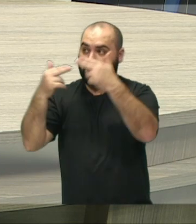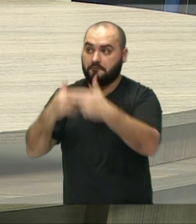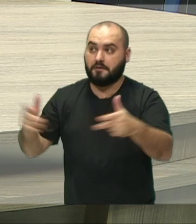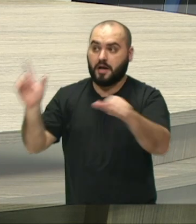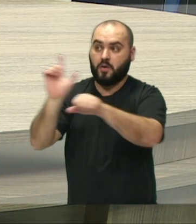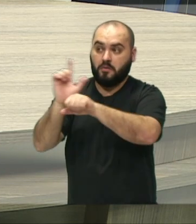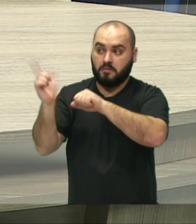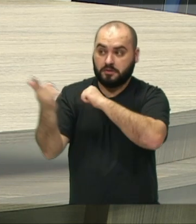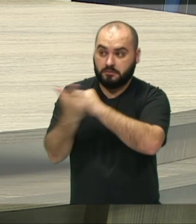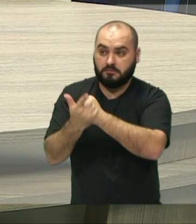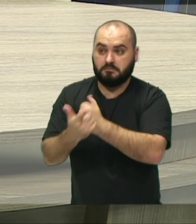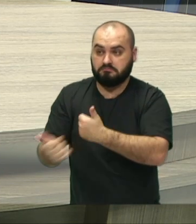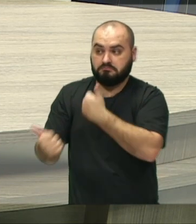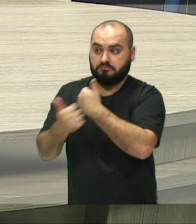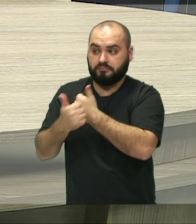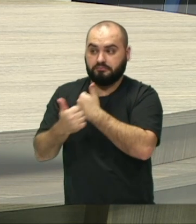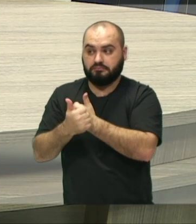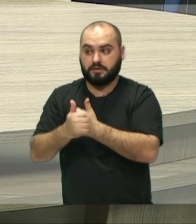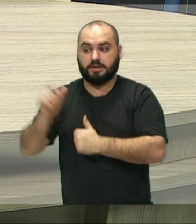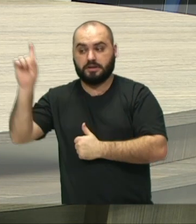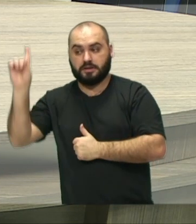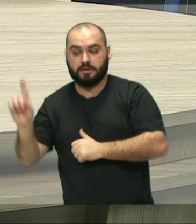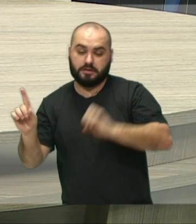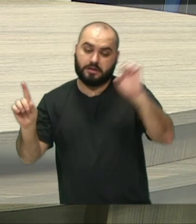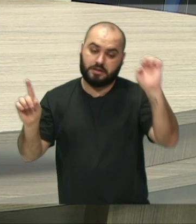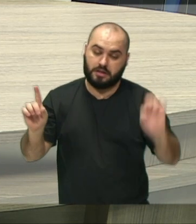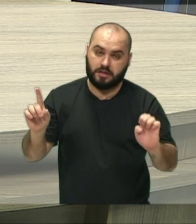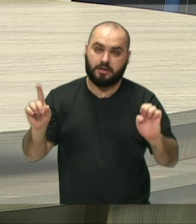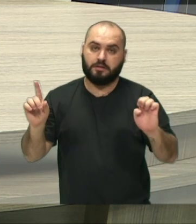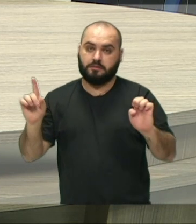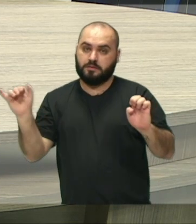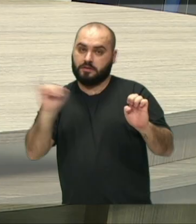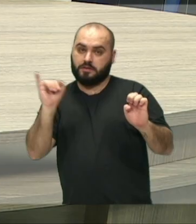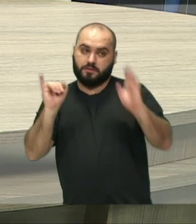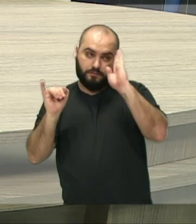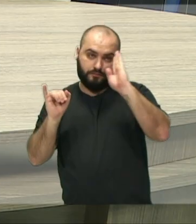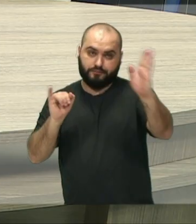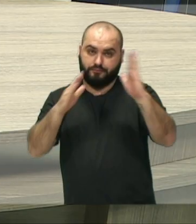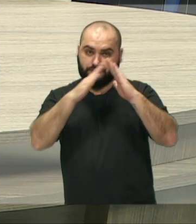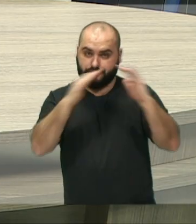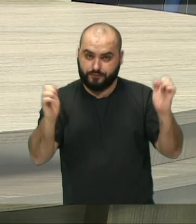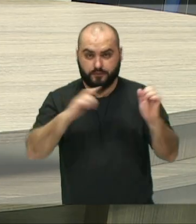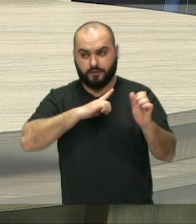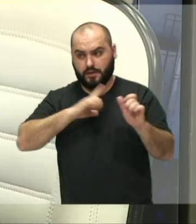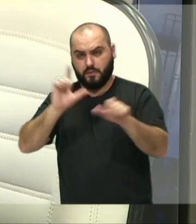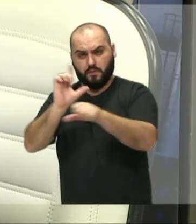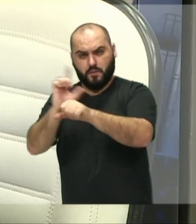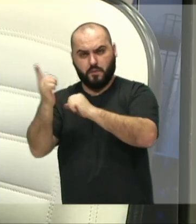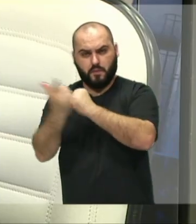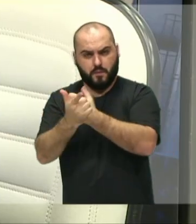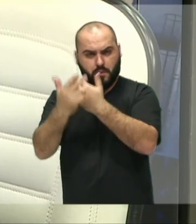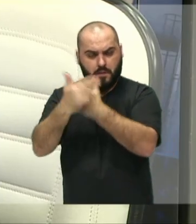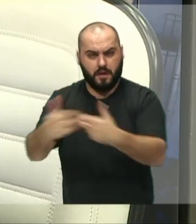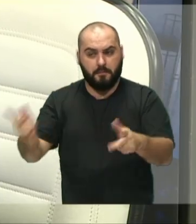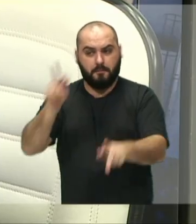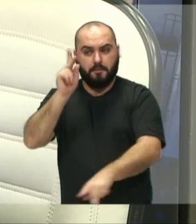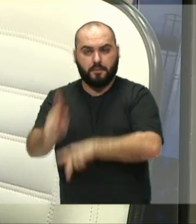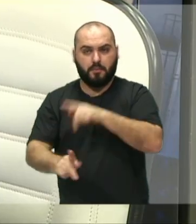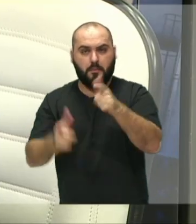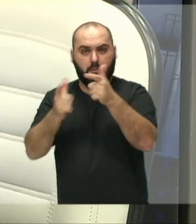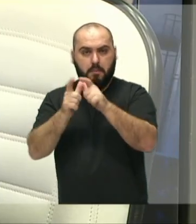por ali, né? Tanto do lado direito quanto do lado esquerdo, indo de Itajaí para Brusque. E esse aumento populacional que não